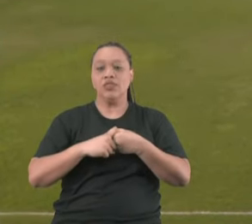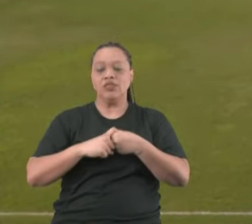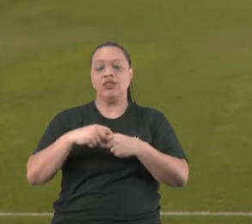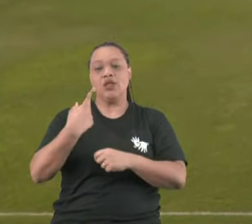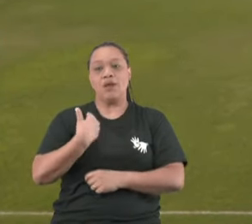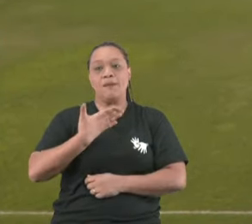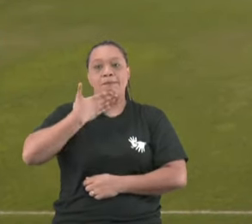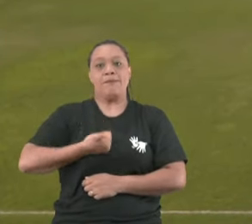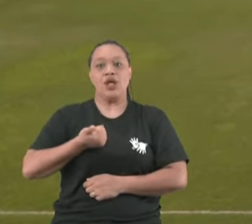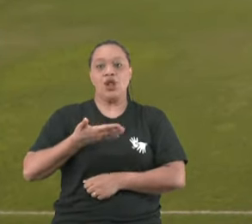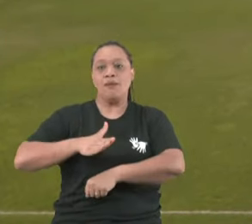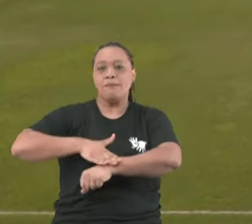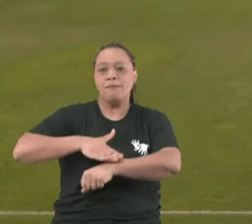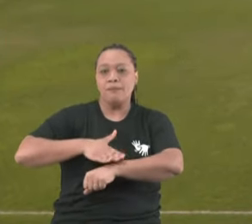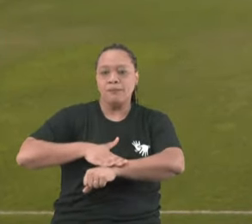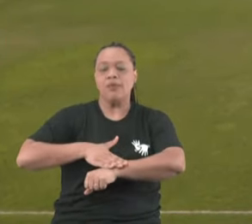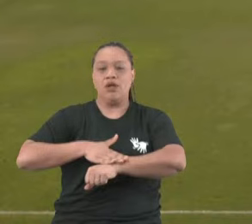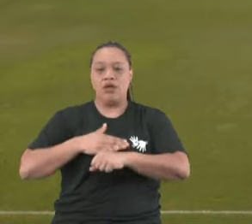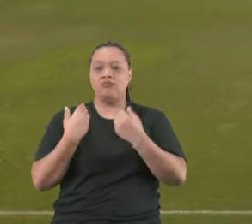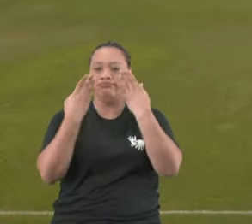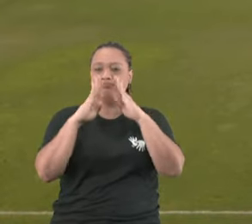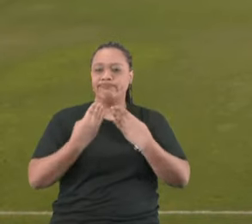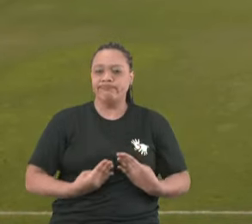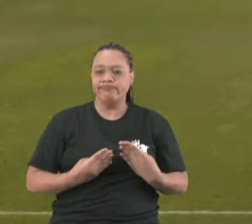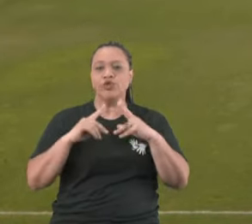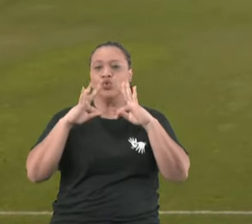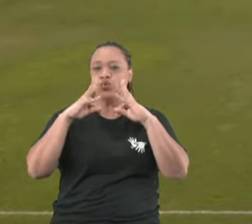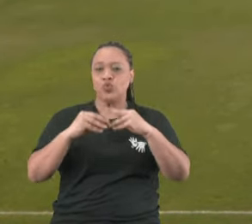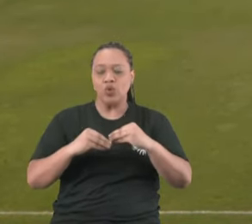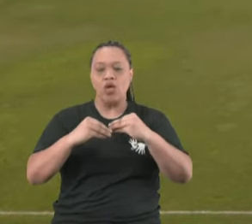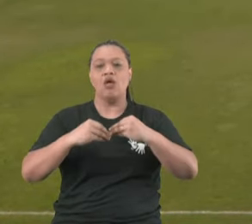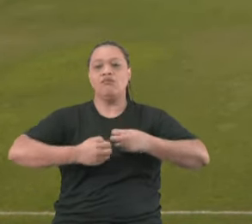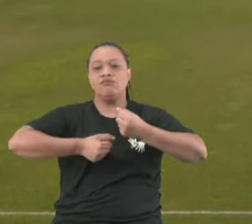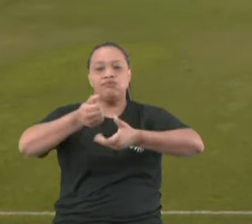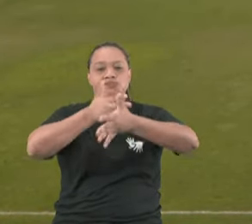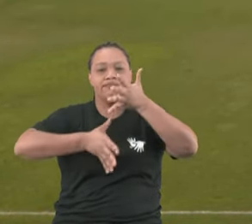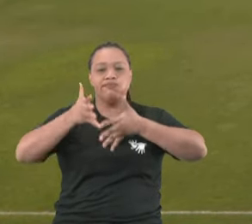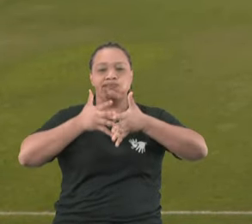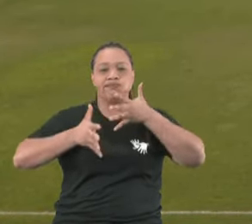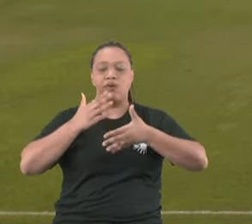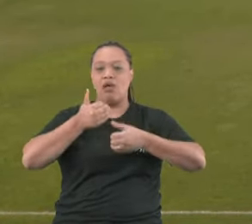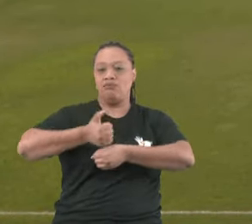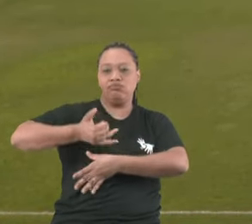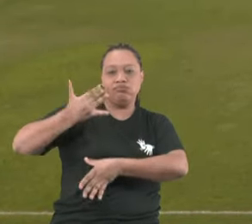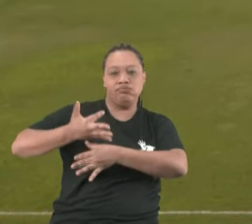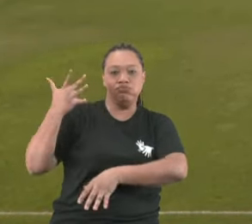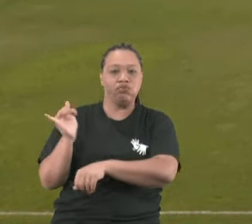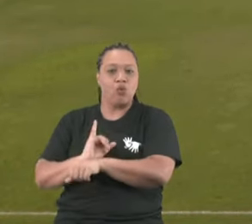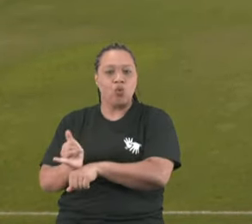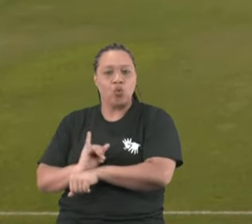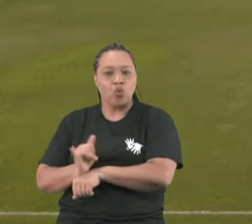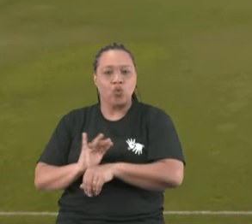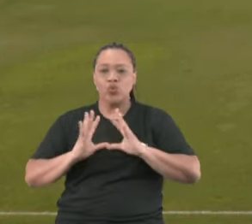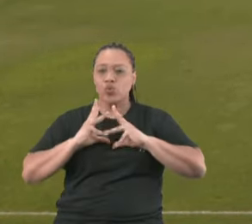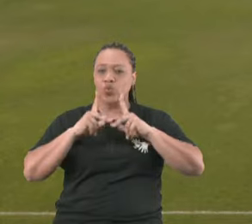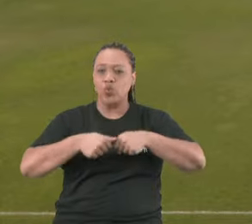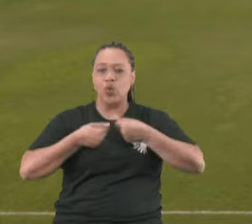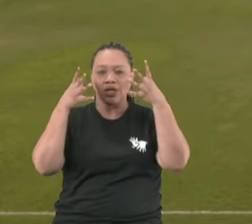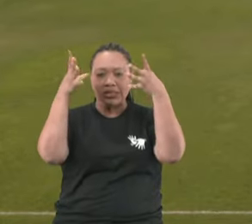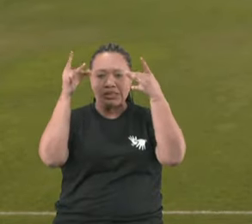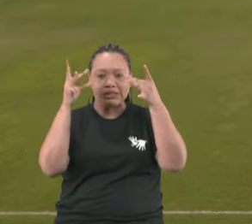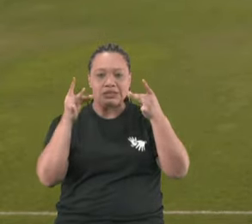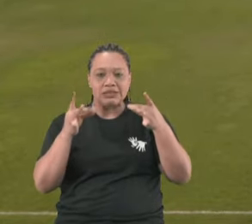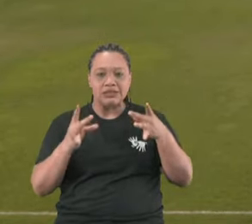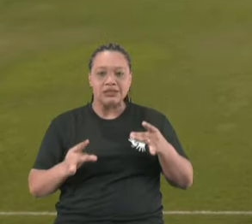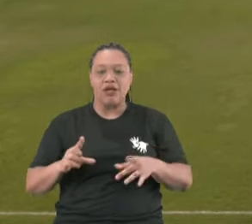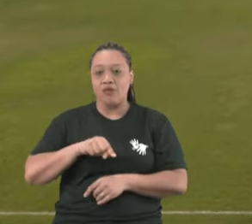os melhores momentos, análise do Alberto Oliveira, os comentários da turma no nosso chat do YouTube, tudo em detalhes para